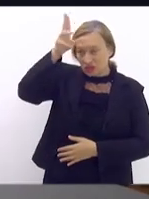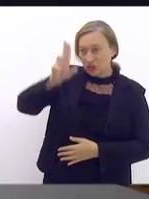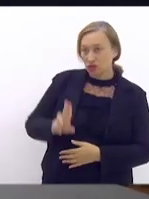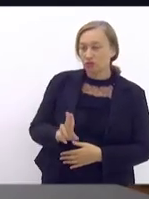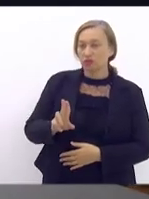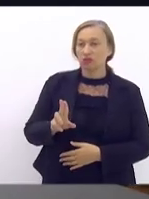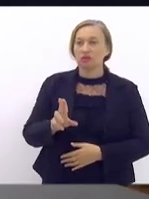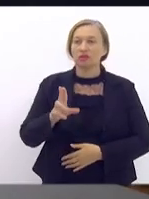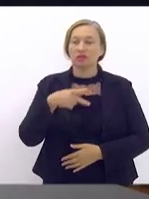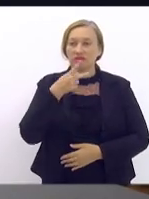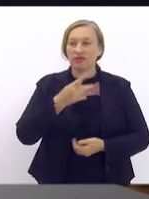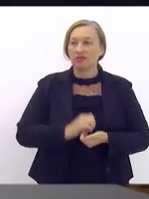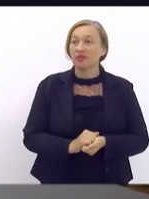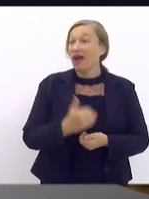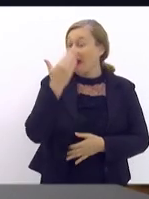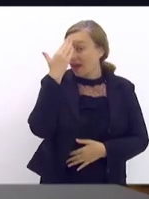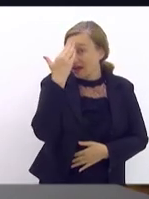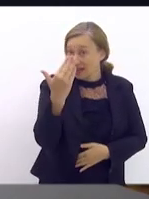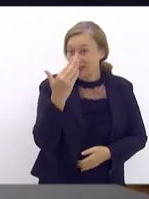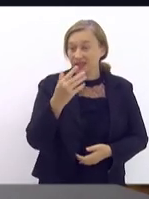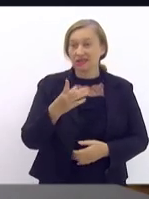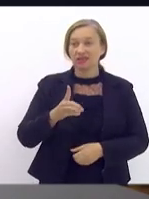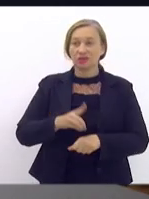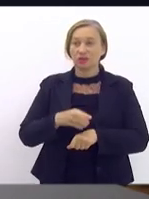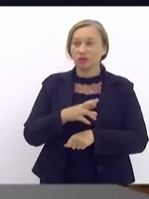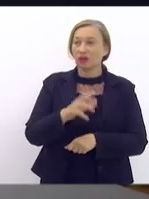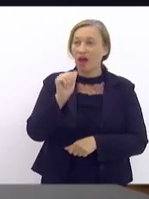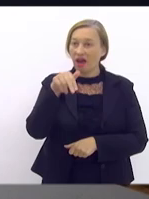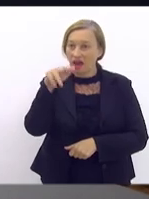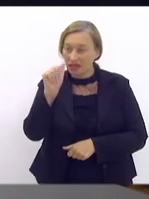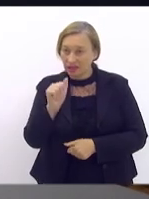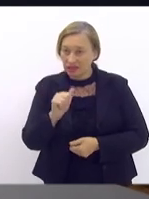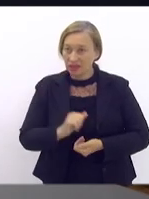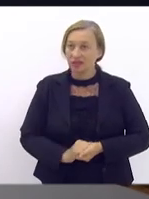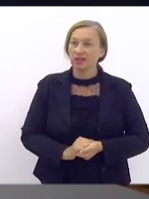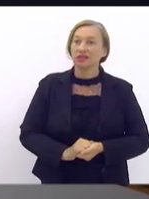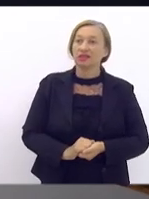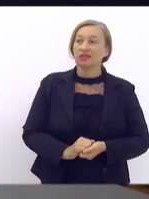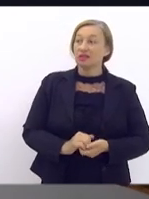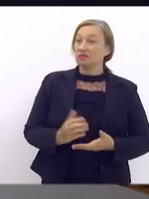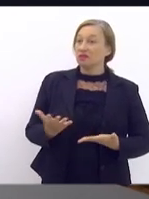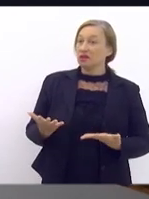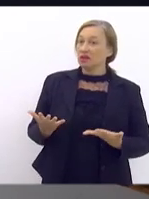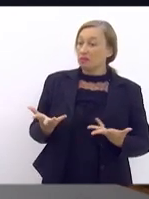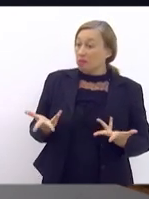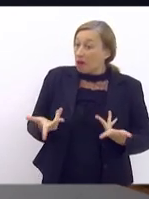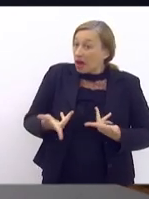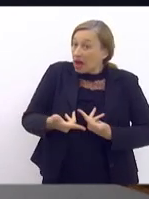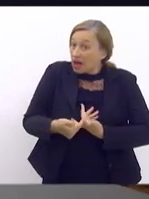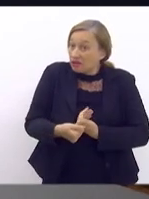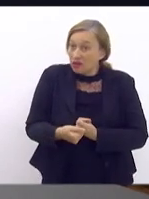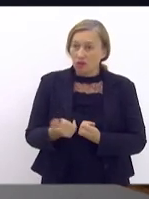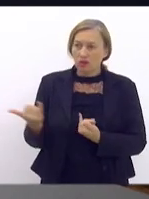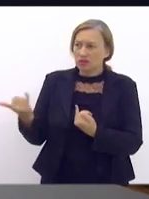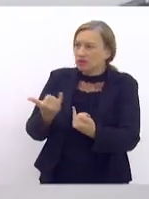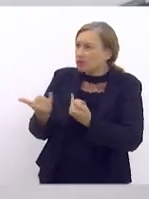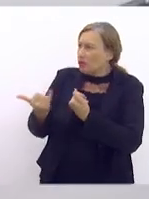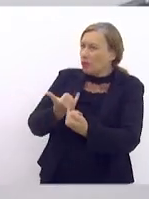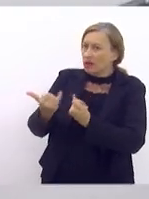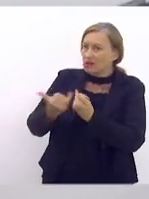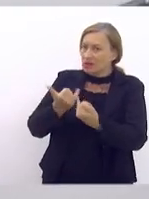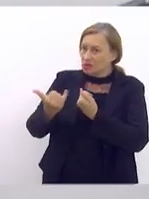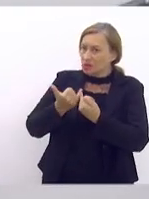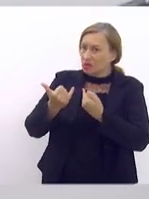considerações. Bom, primeiro agradecer a doutora Ana aí pela riqueza da apresentação e pelas contribuições,